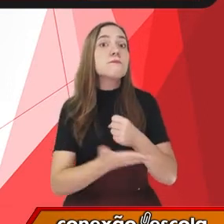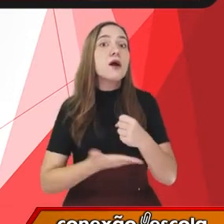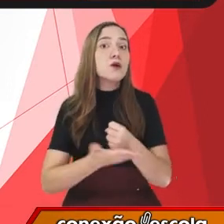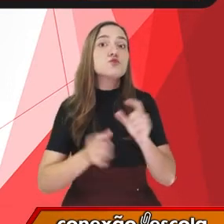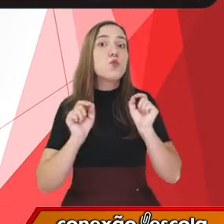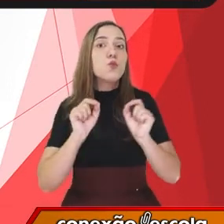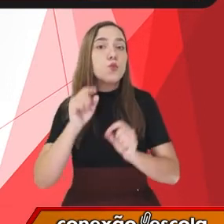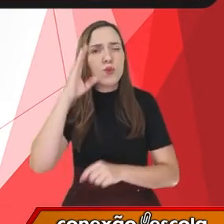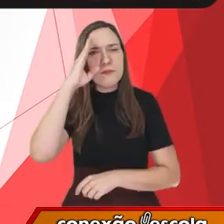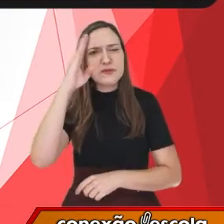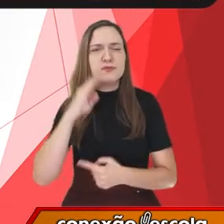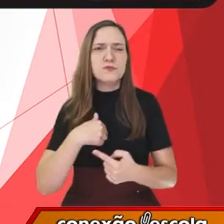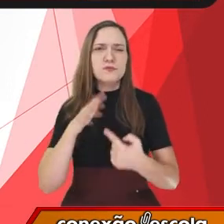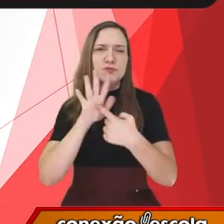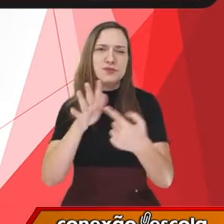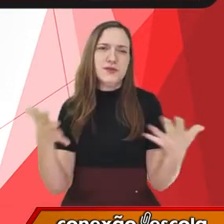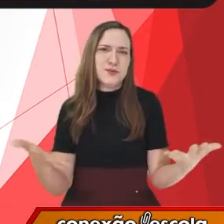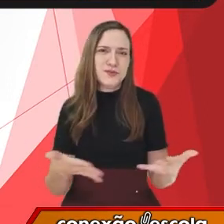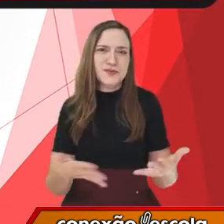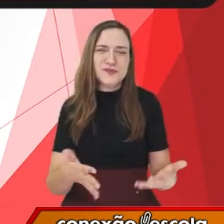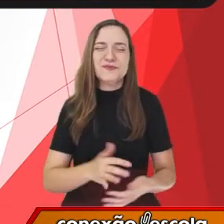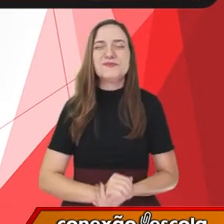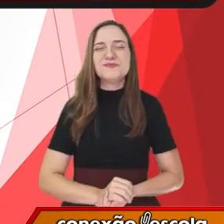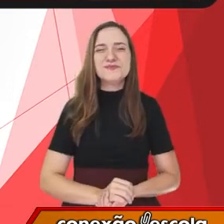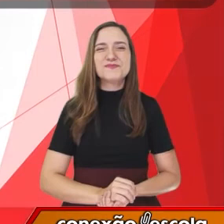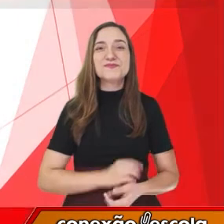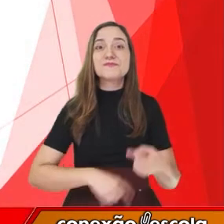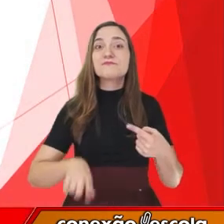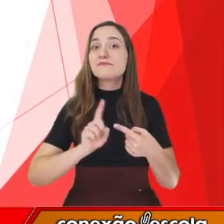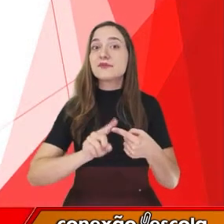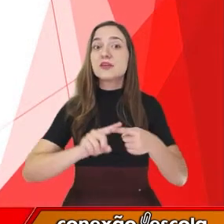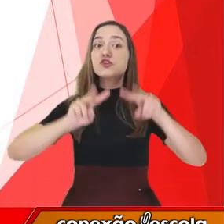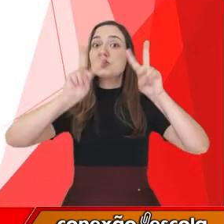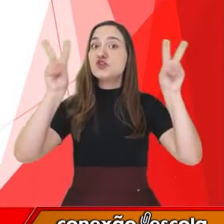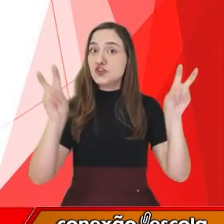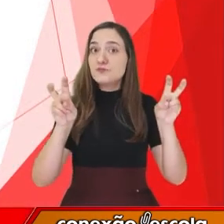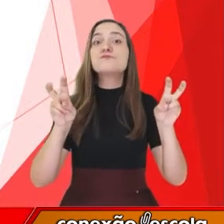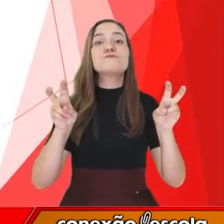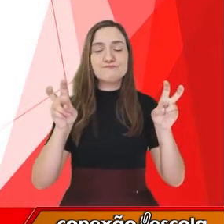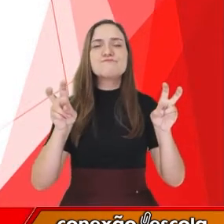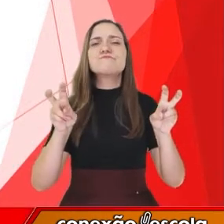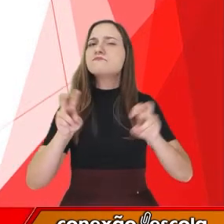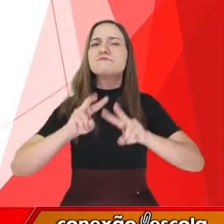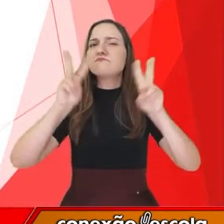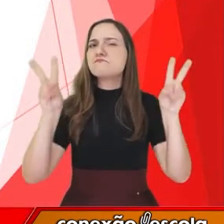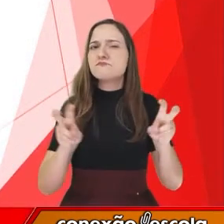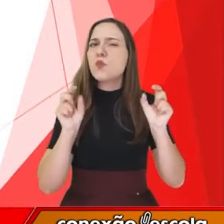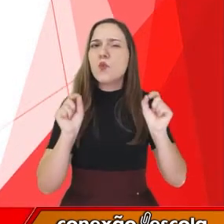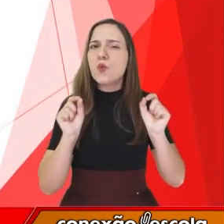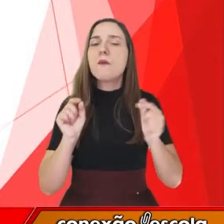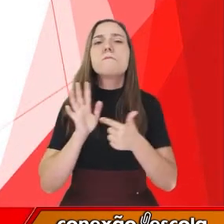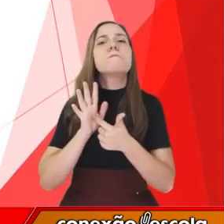básicos. Vamos conhecer esses elementos? Título da tabela. O título